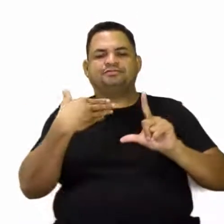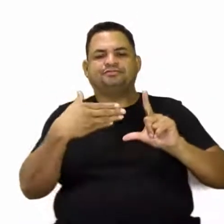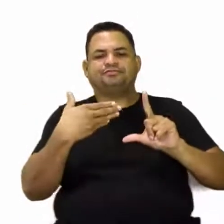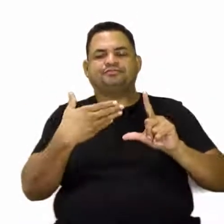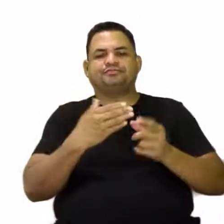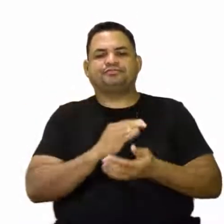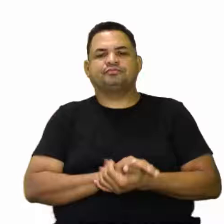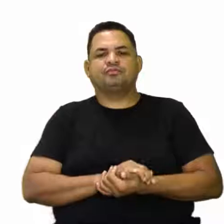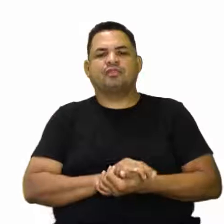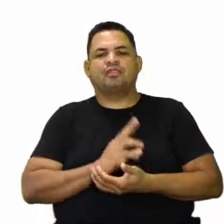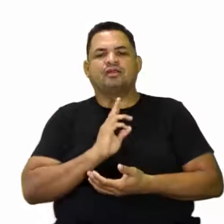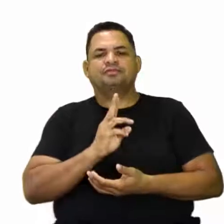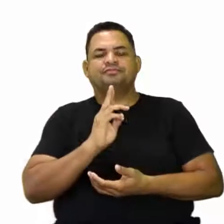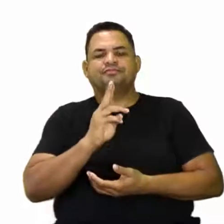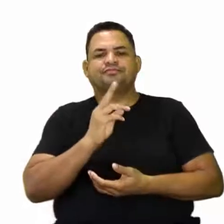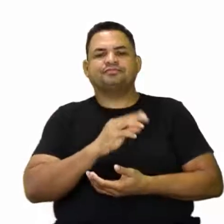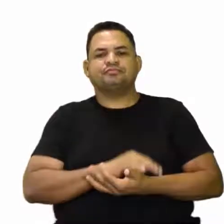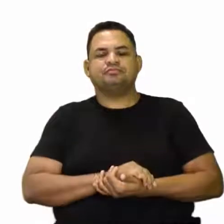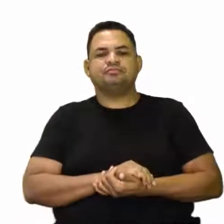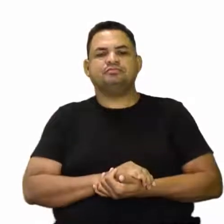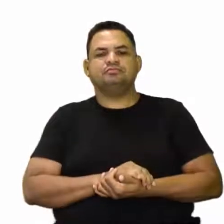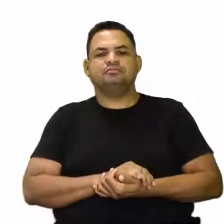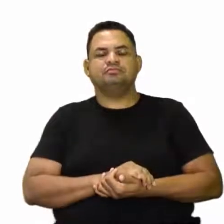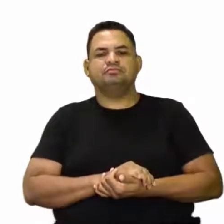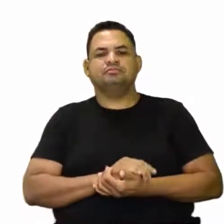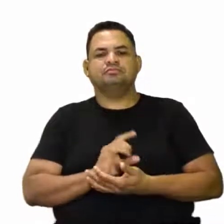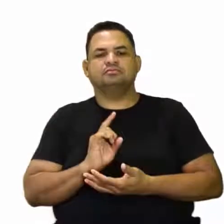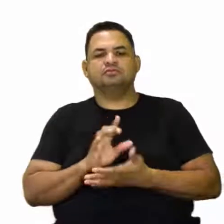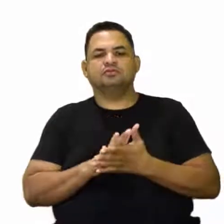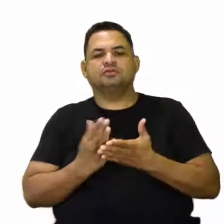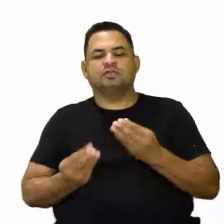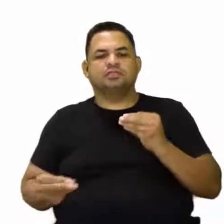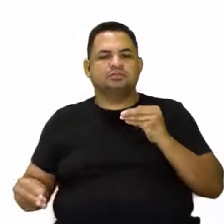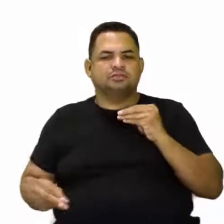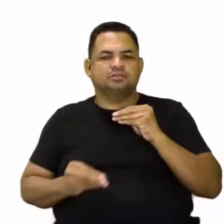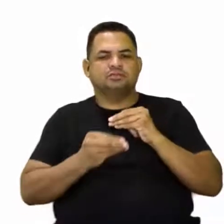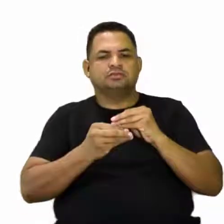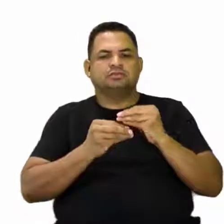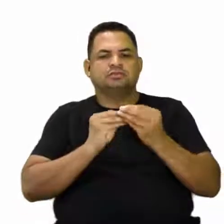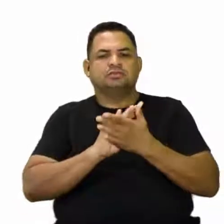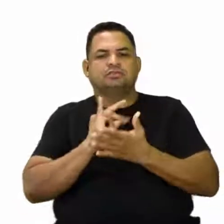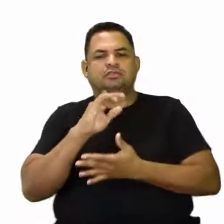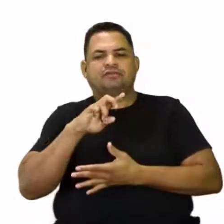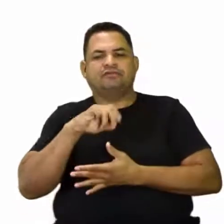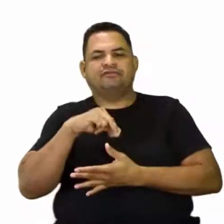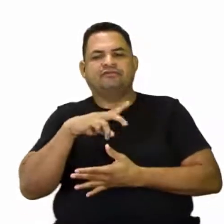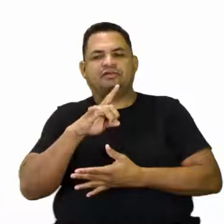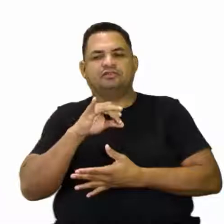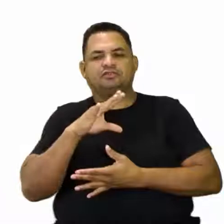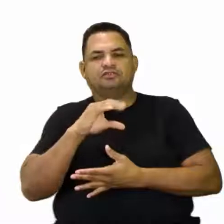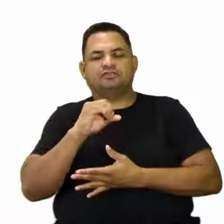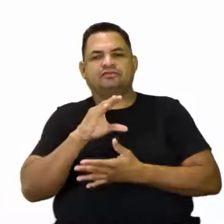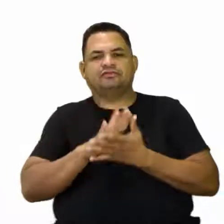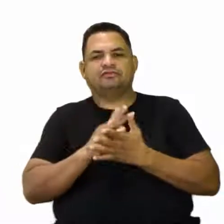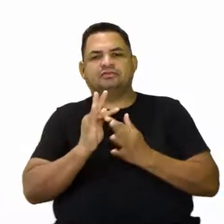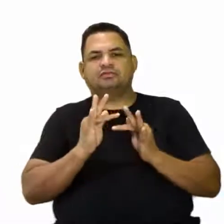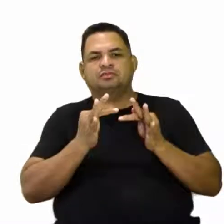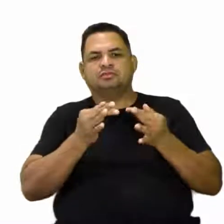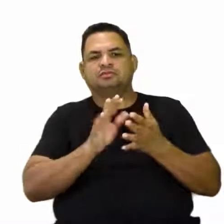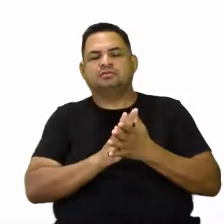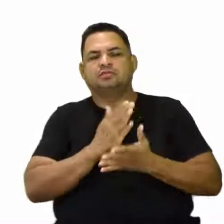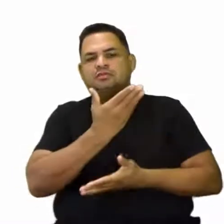slides, ele sempre vai somente acrescentar ao infinitivo essas desinências ou